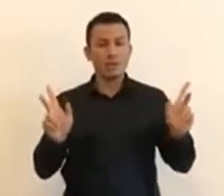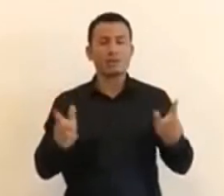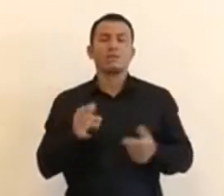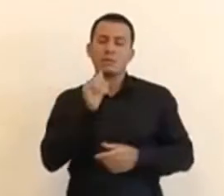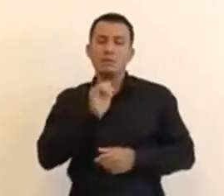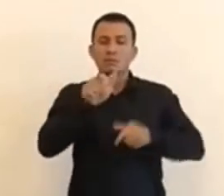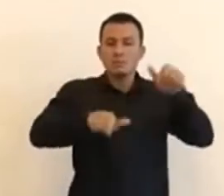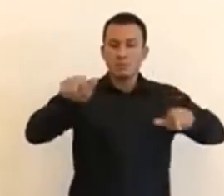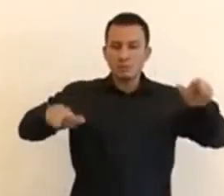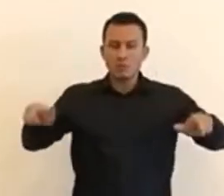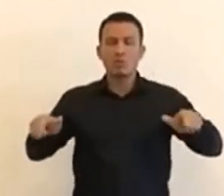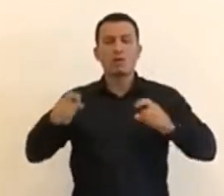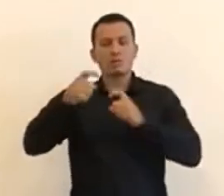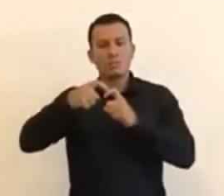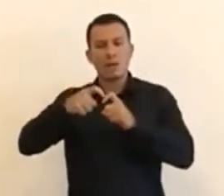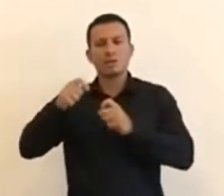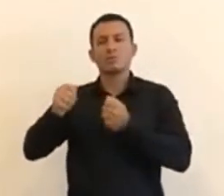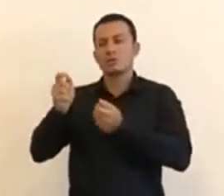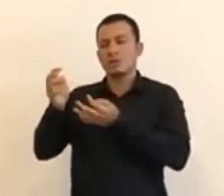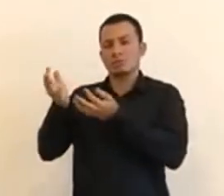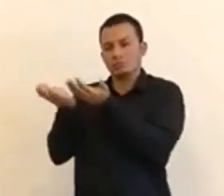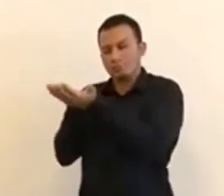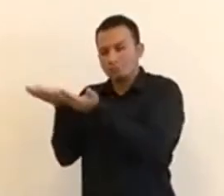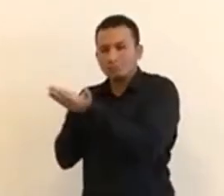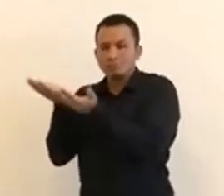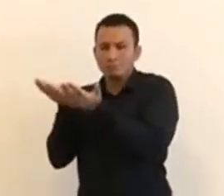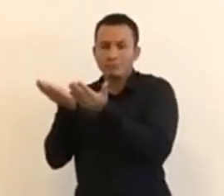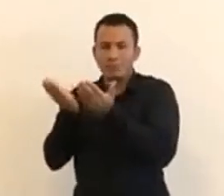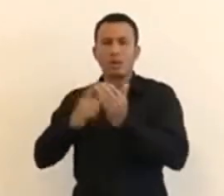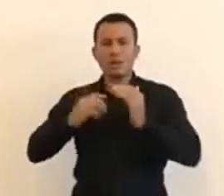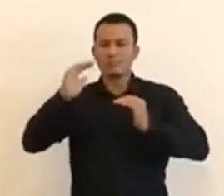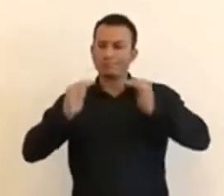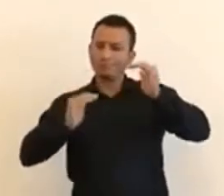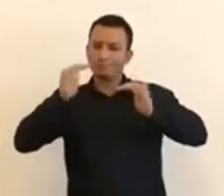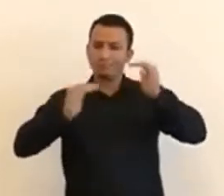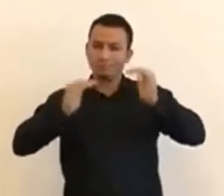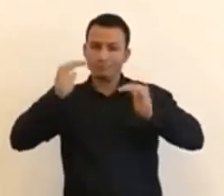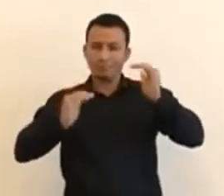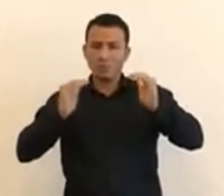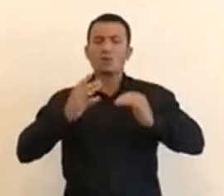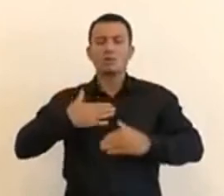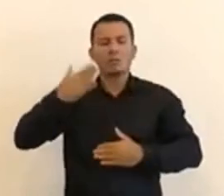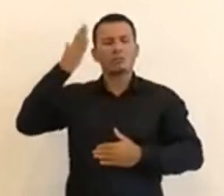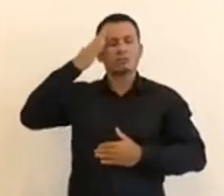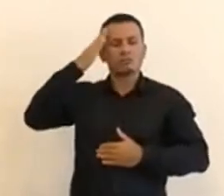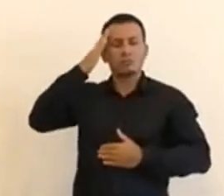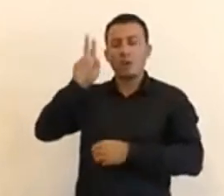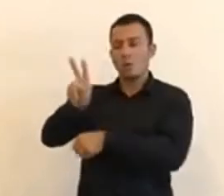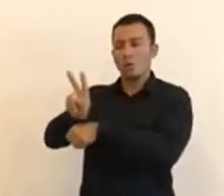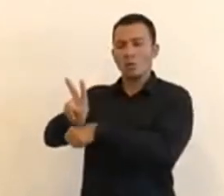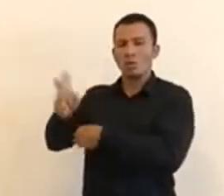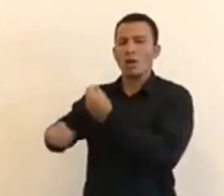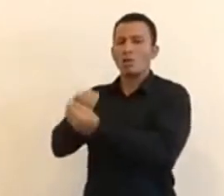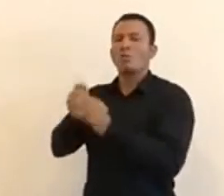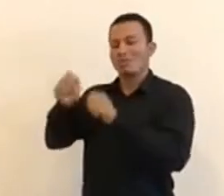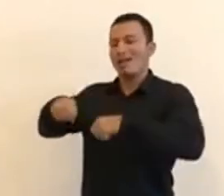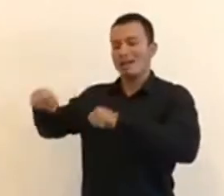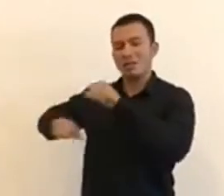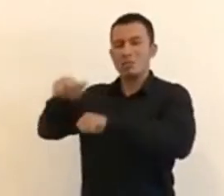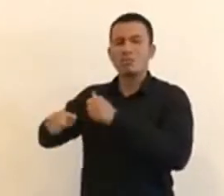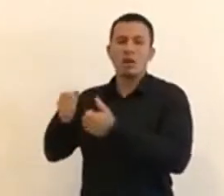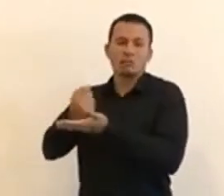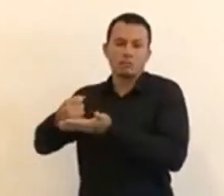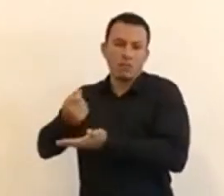médico tem um nível de grau de conhecimento e de cuidado que pode mudar o medicamento,